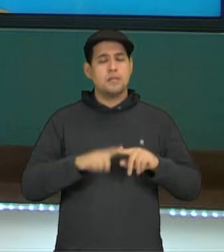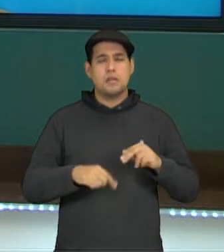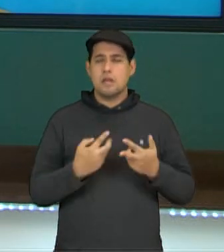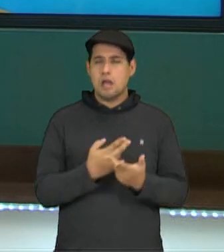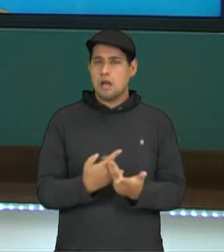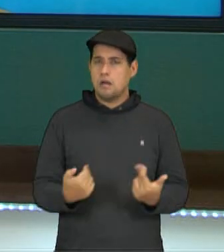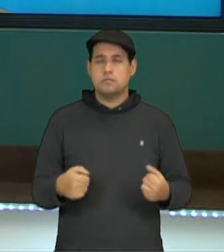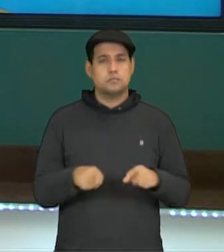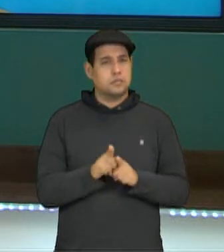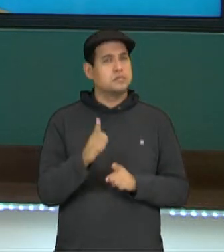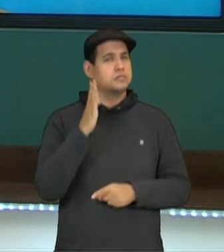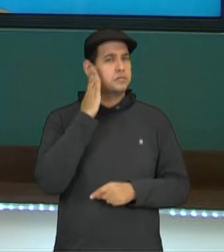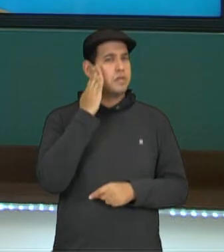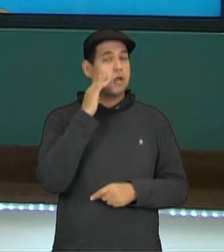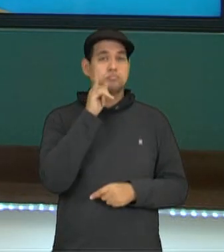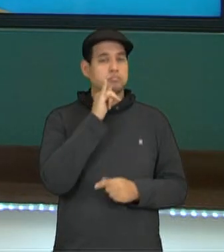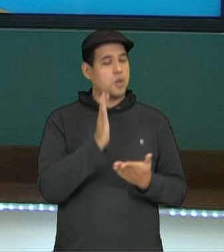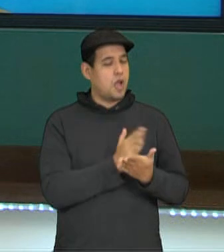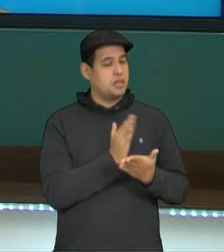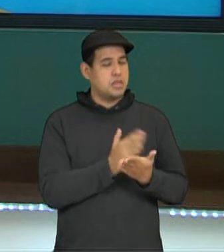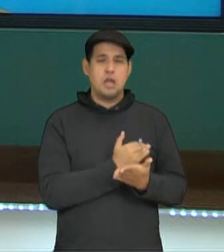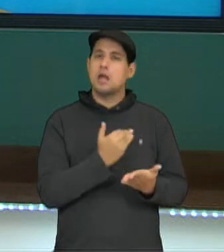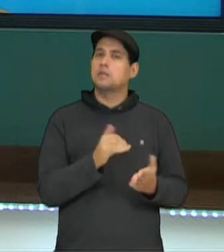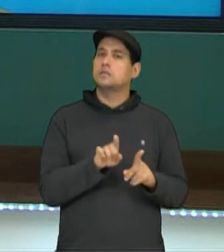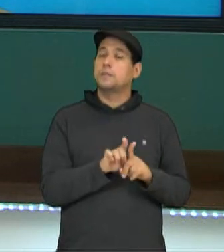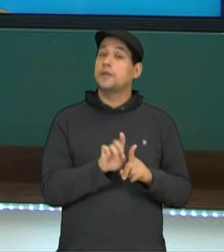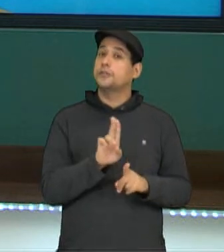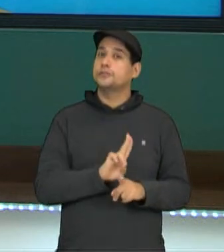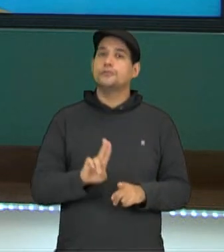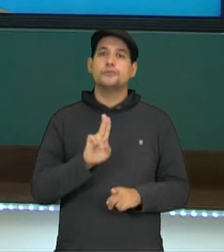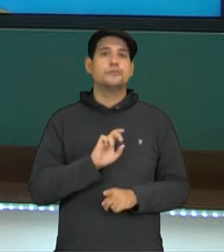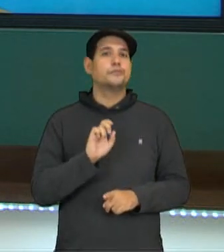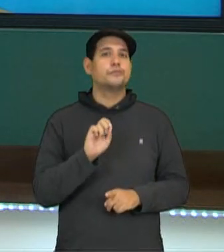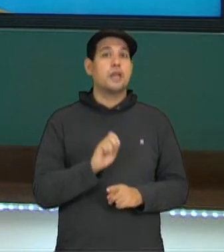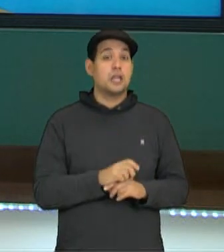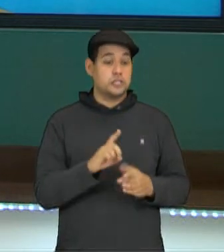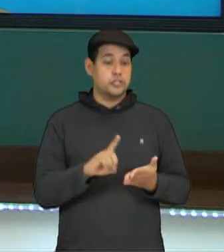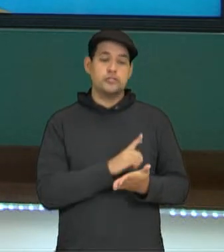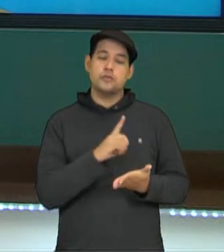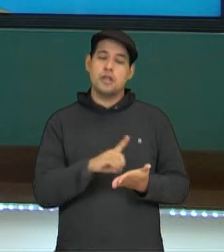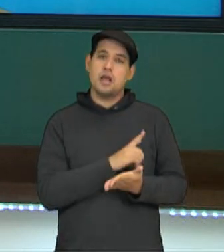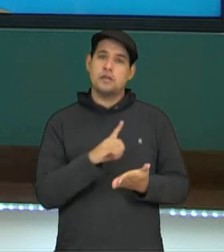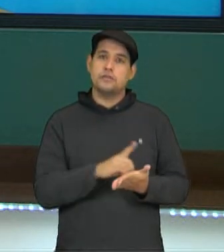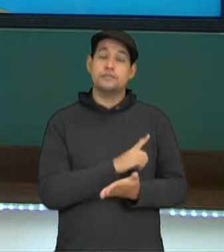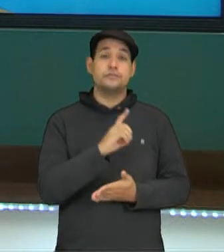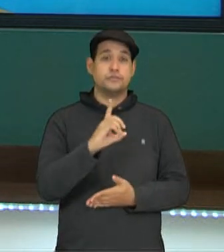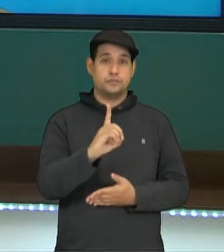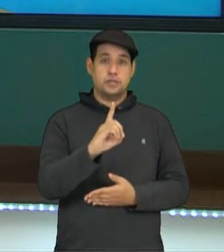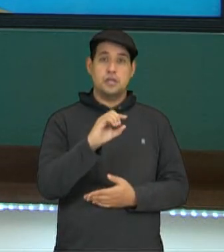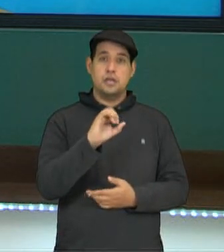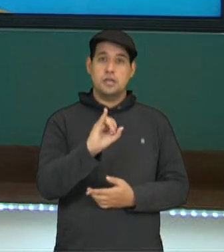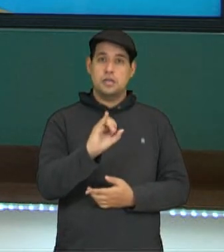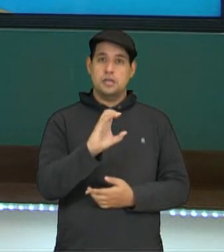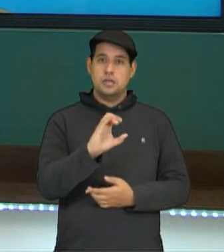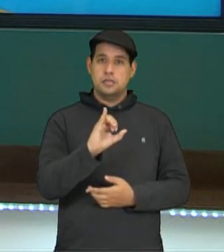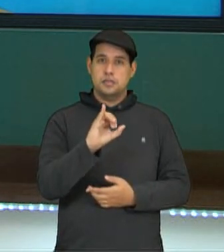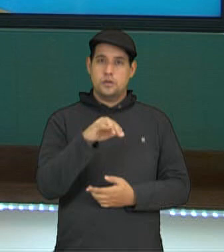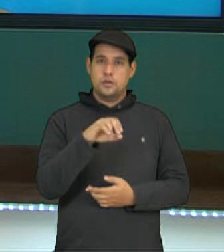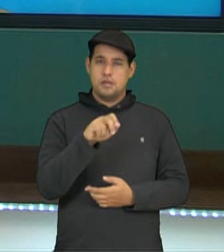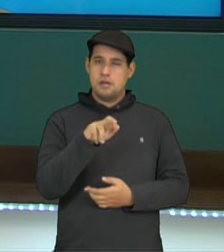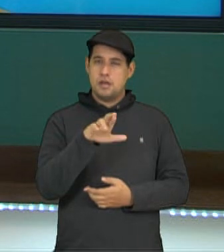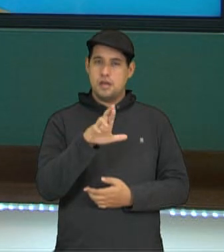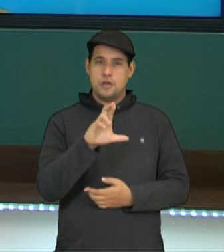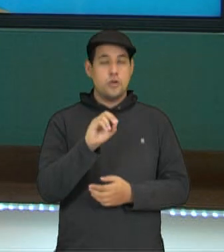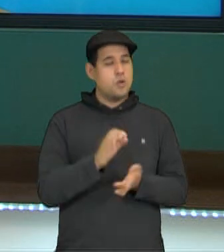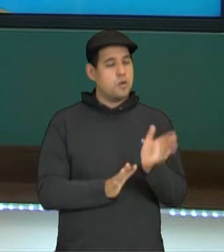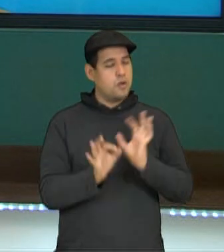sabe que além do seu caderno, normalmente assim a gente usa muito dicionário também, seja ele online ou não, fique à vontade, deixa